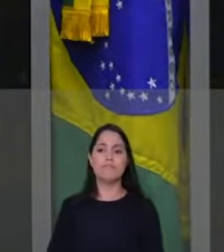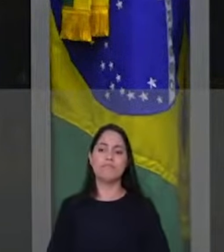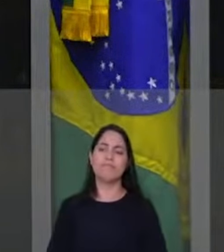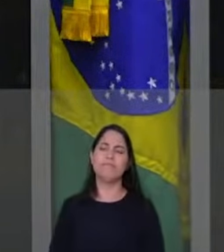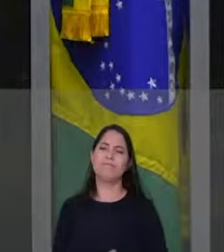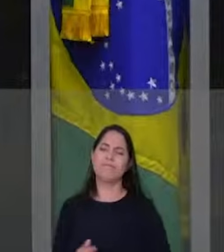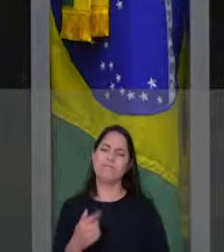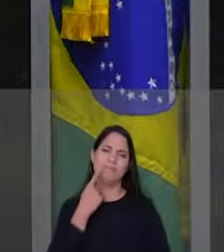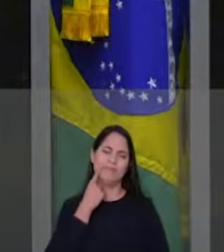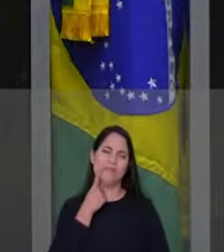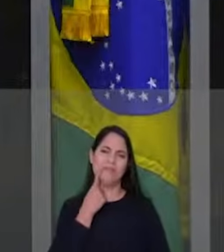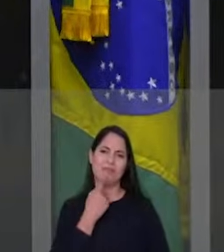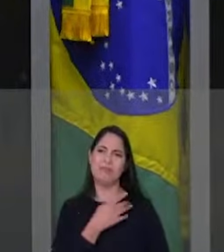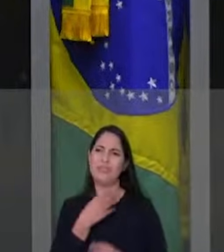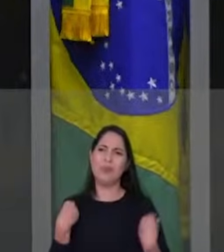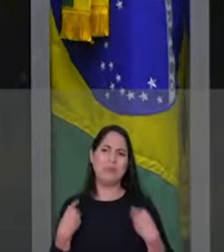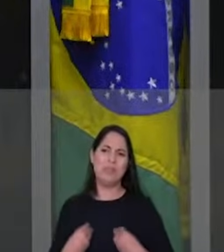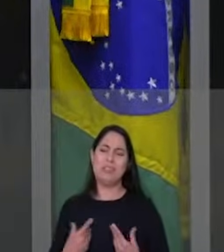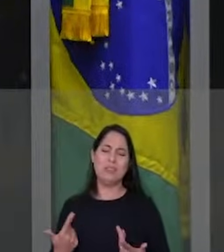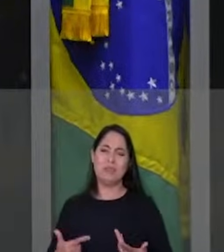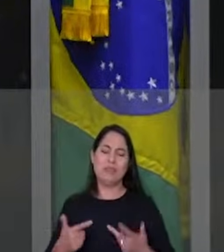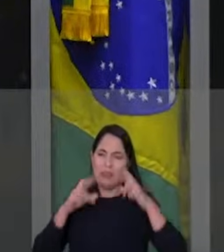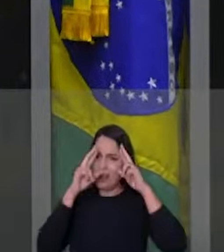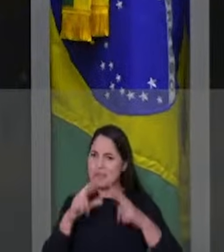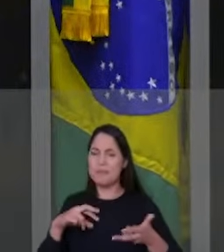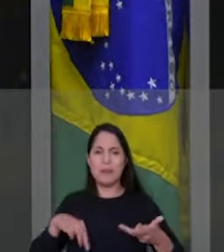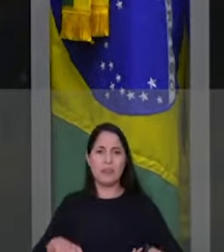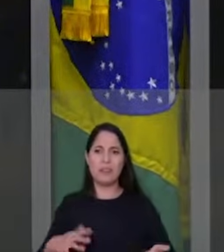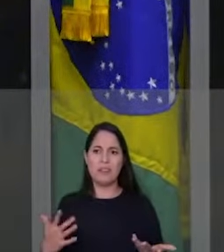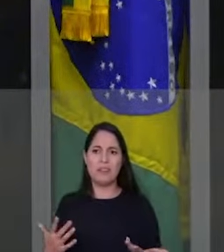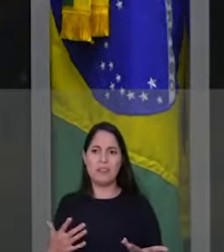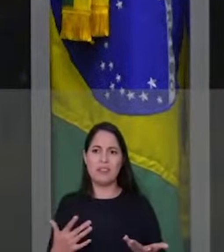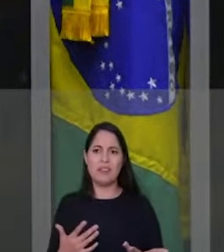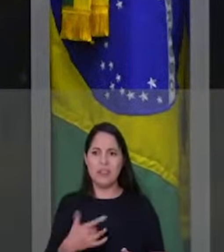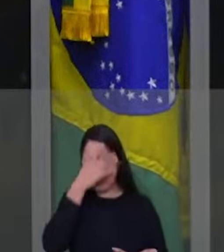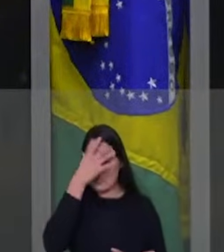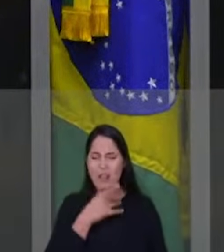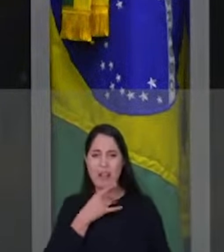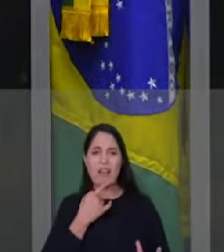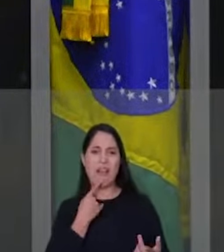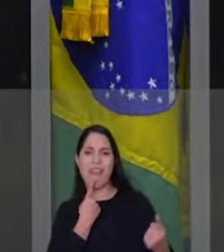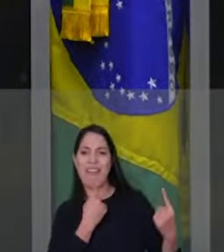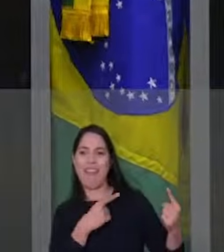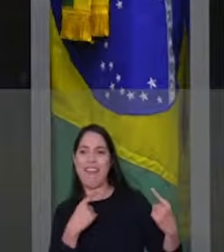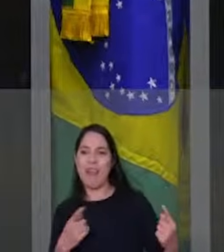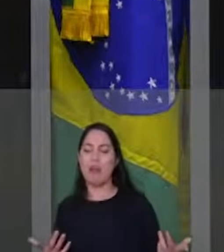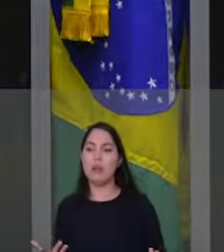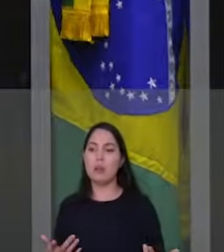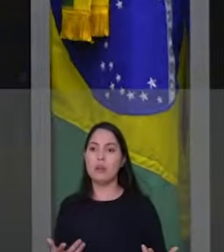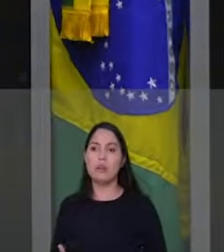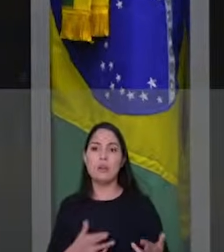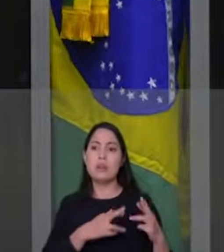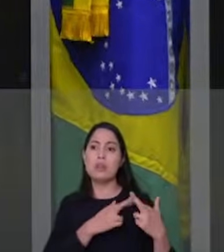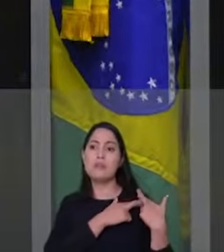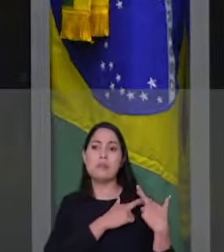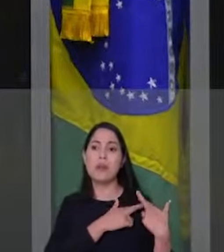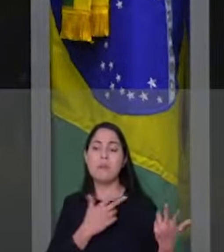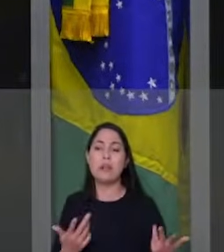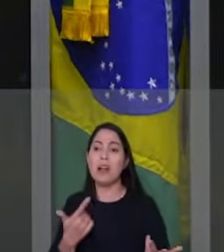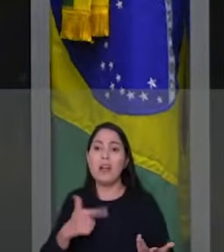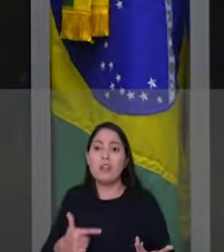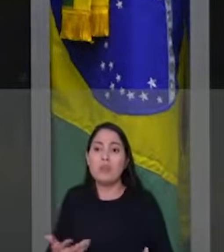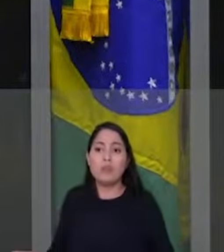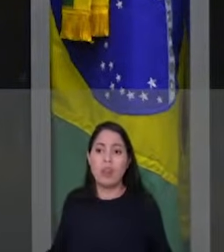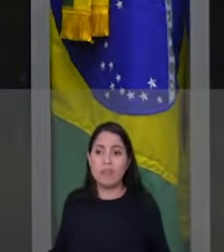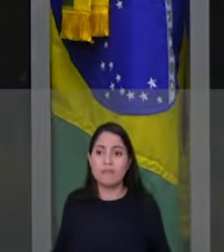O ministro que desrespeita a casa, que zomba da casa de parlamentares, que comete crime de responsabilidade,